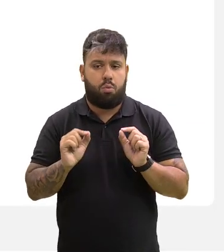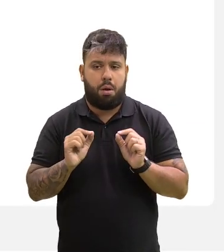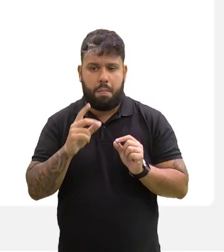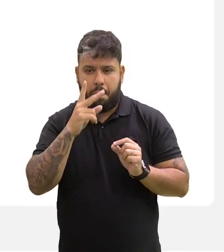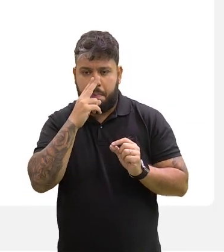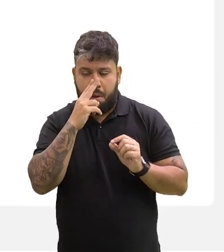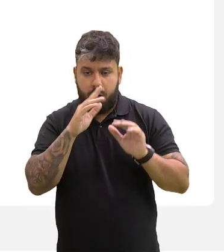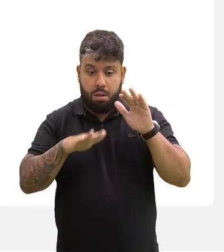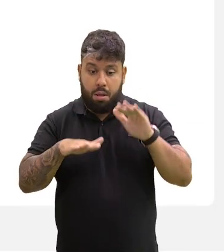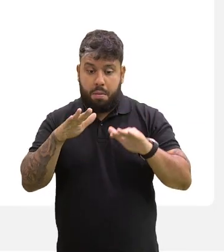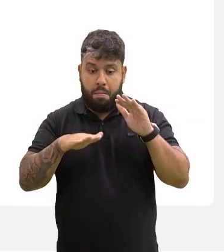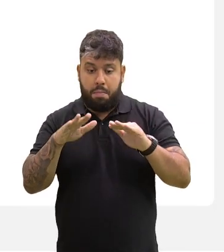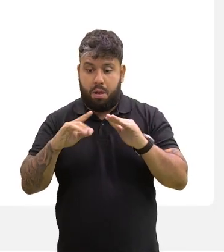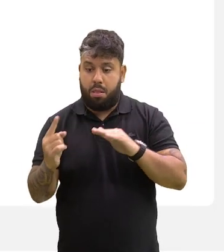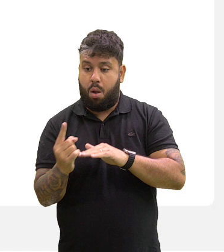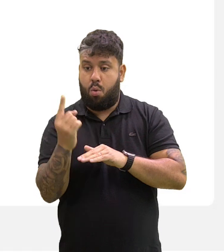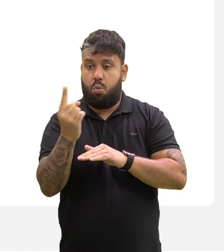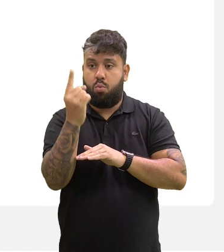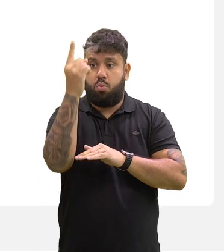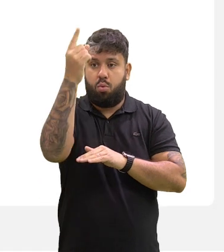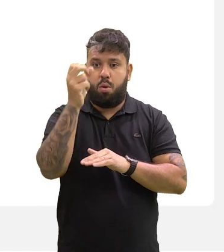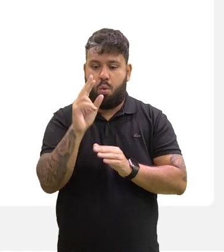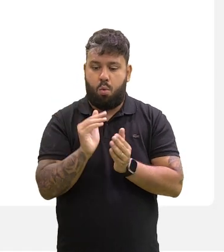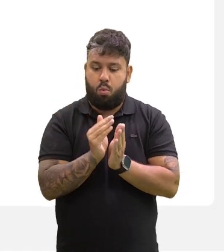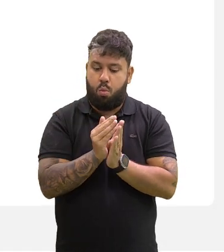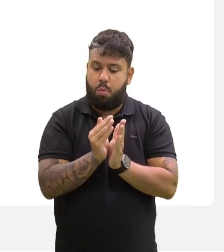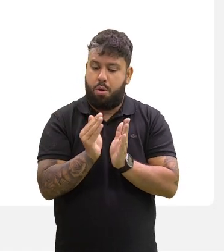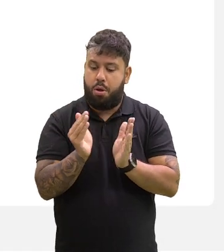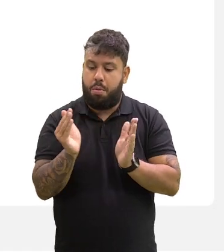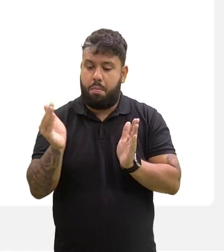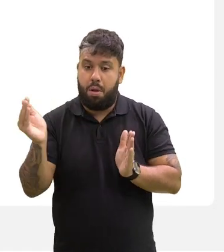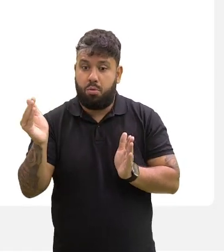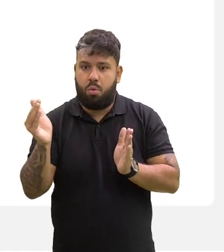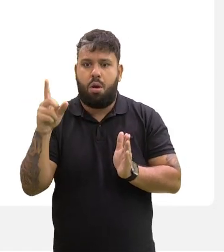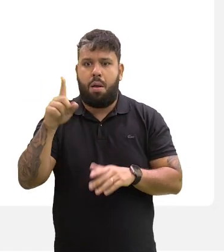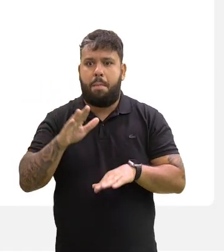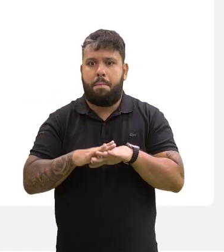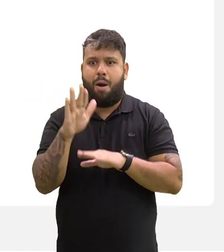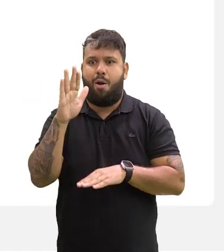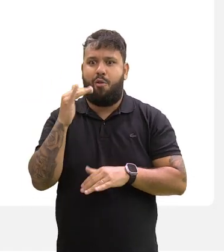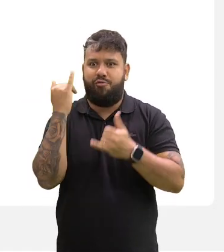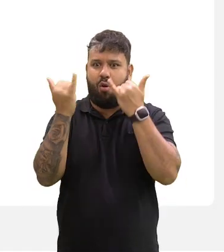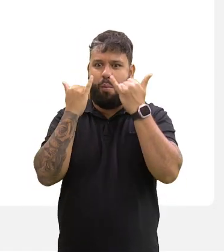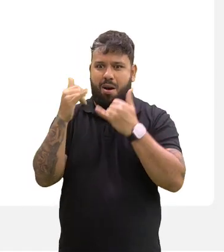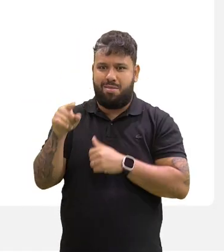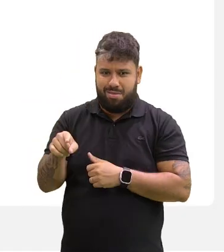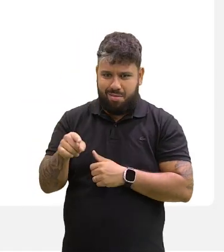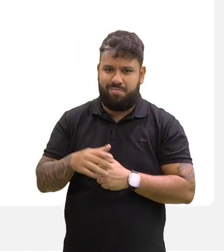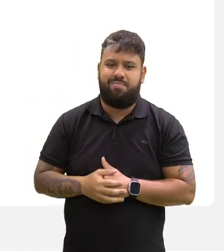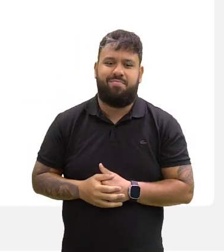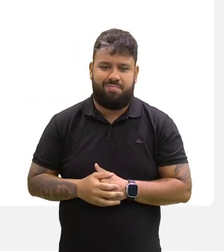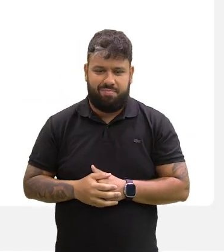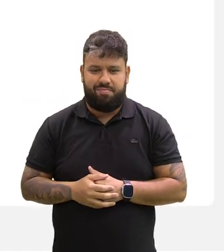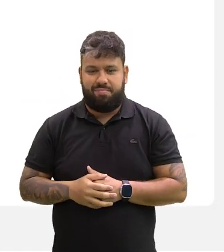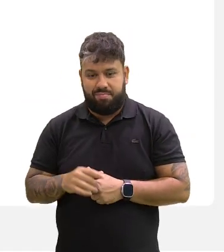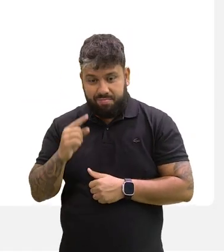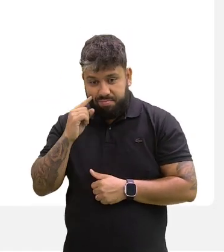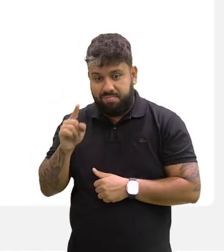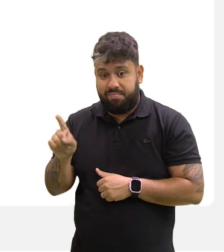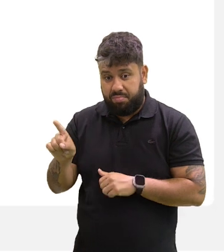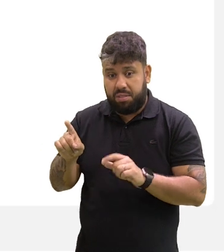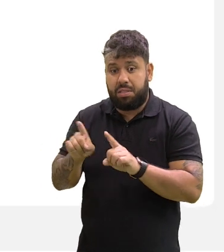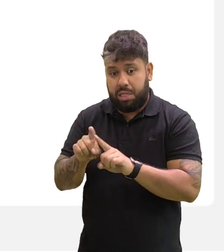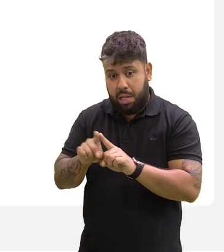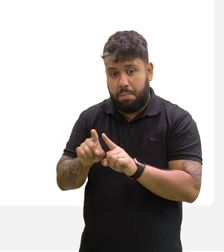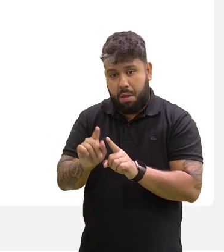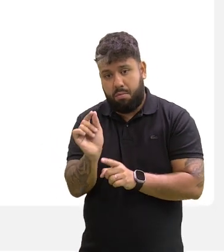entre a altura da barra ou o comprimento da barra com relação ao maior dado que aparece na distribuição. Também posso analisar esse tipo de gráfico